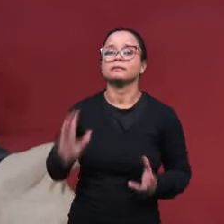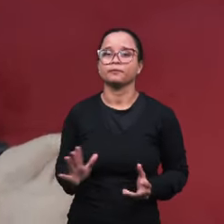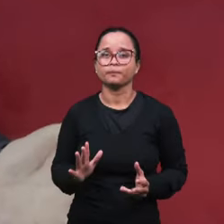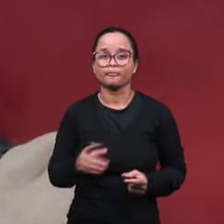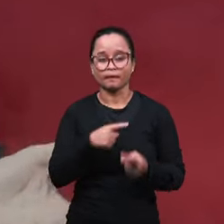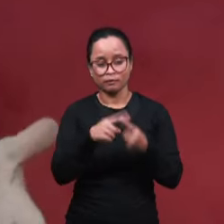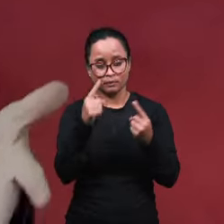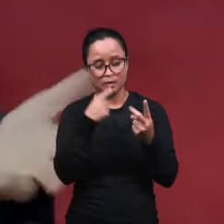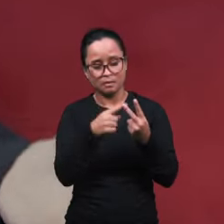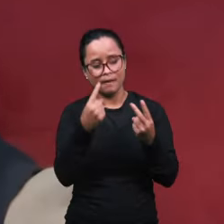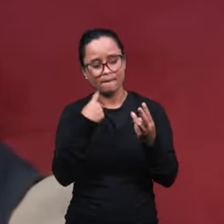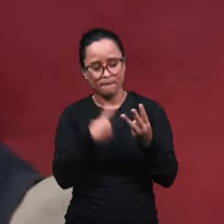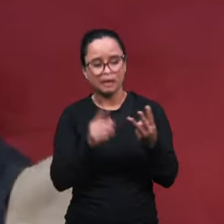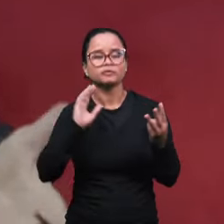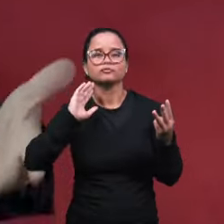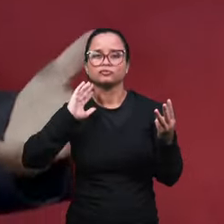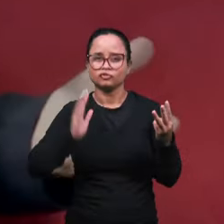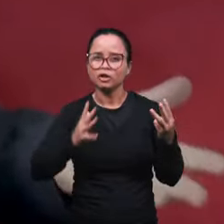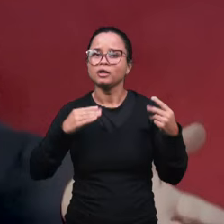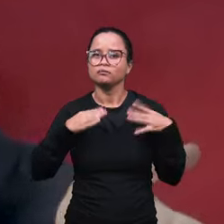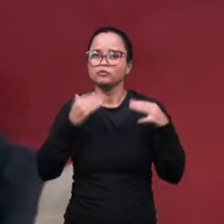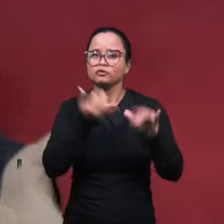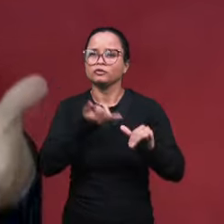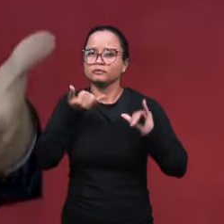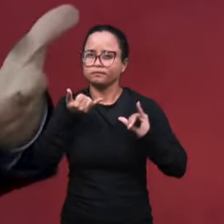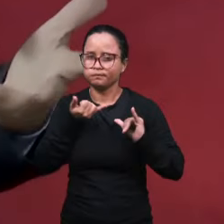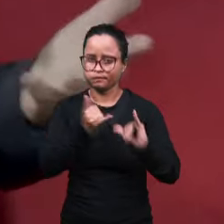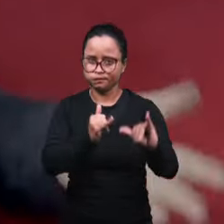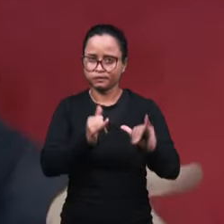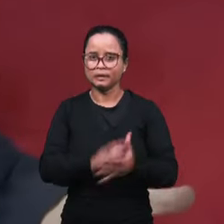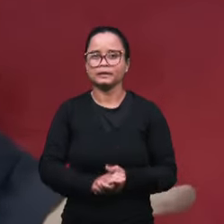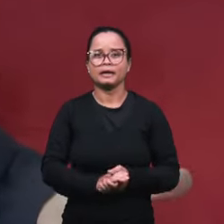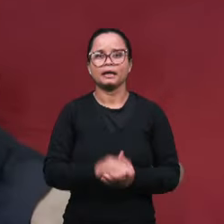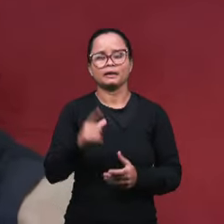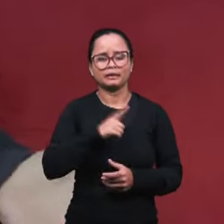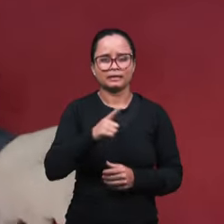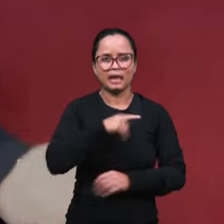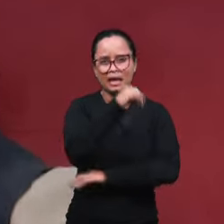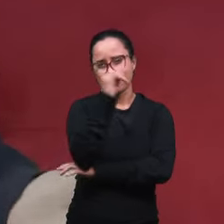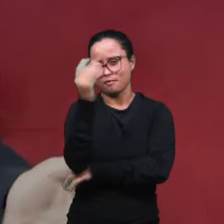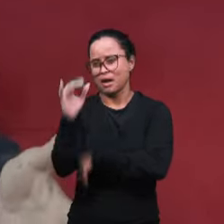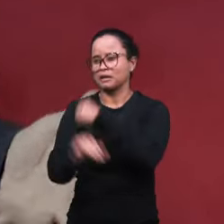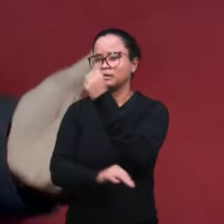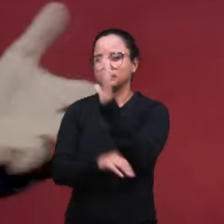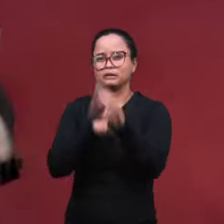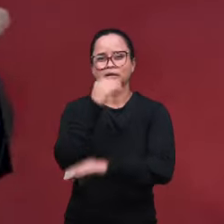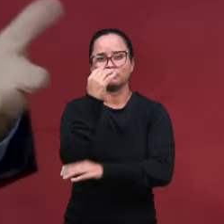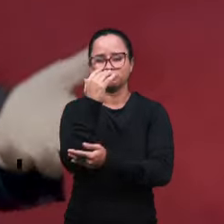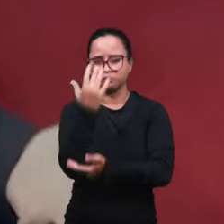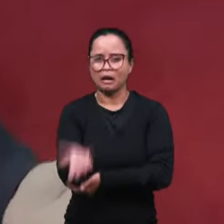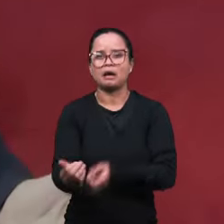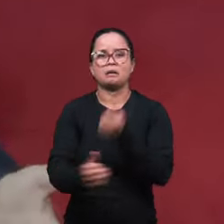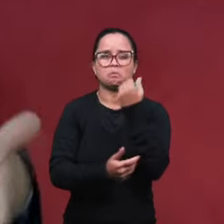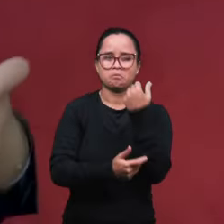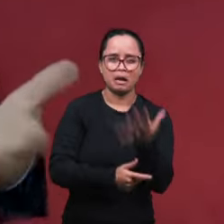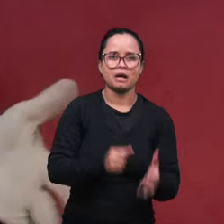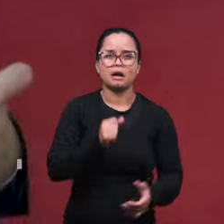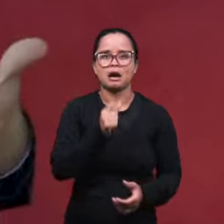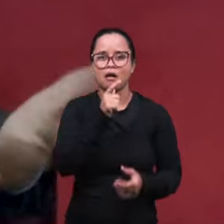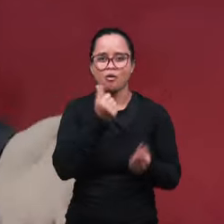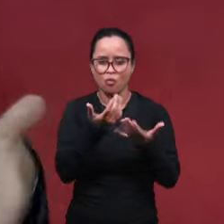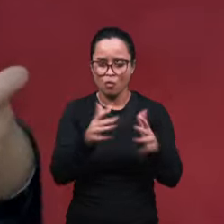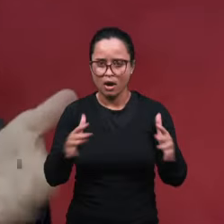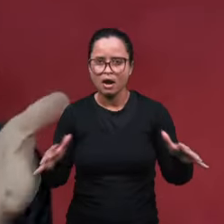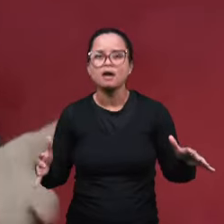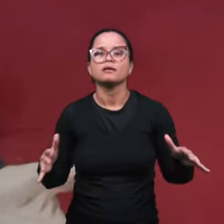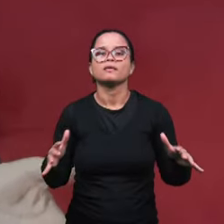primeiras trombetas, né, que já tocaram, um terço das matas, um terço dos oceanos, um terço das águas, né, doces,